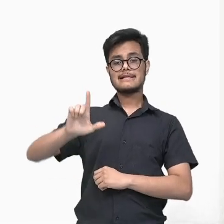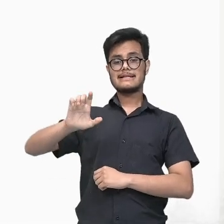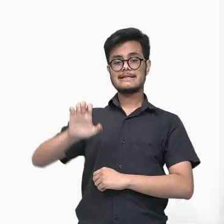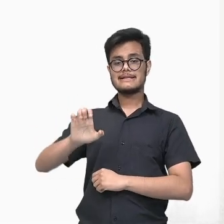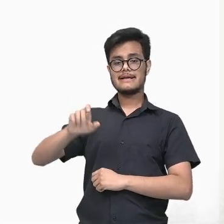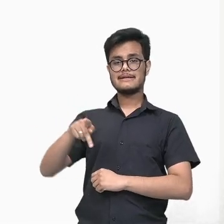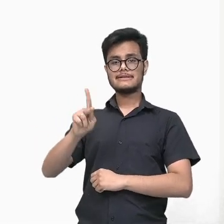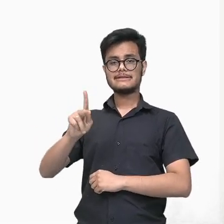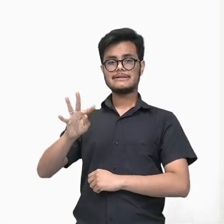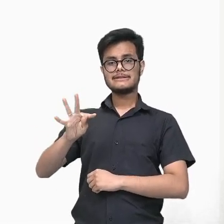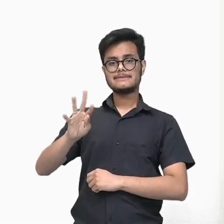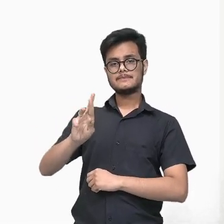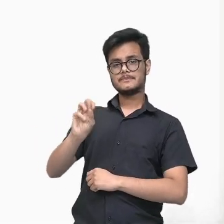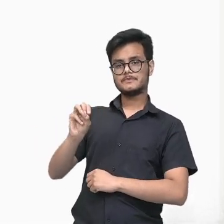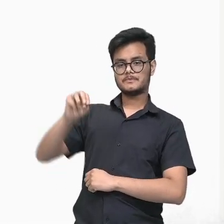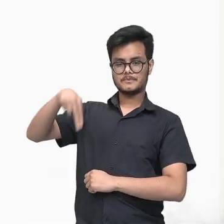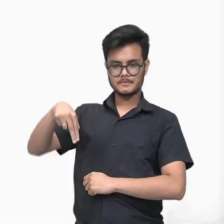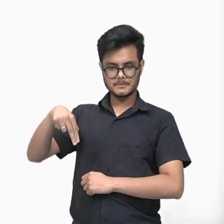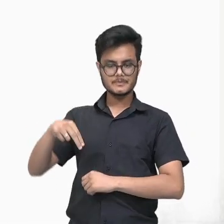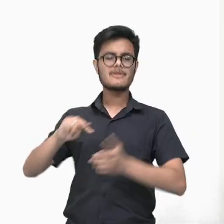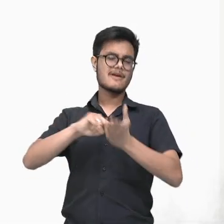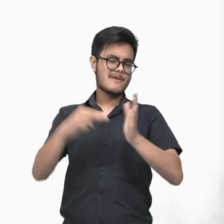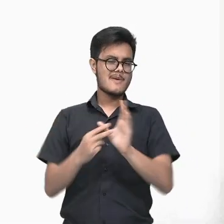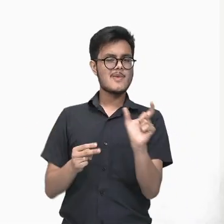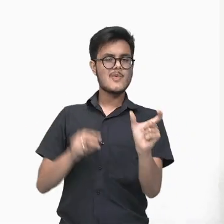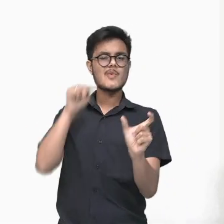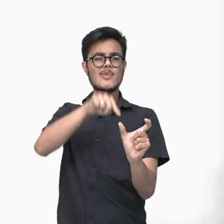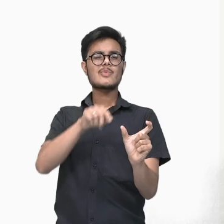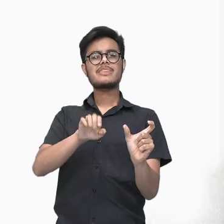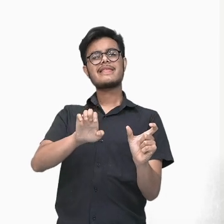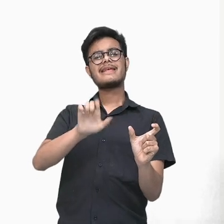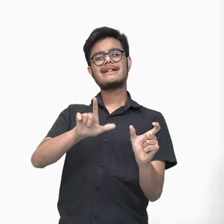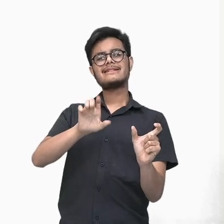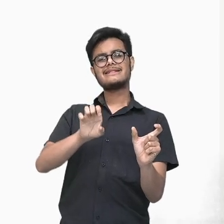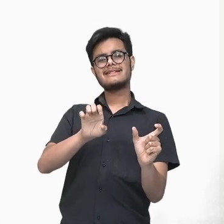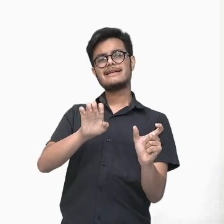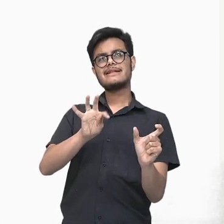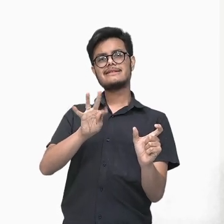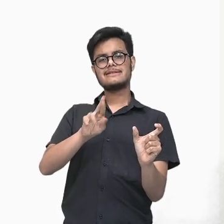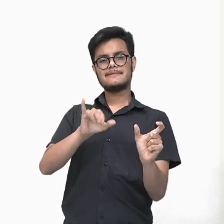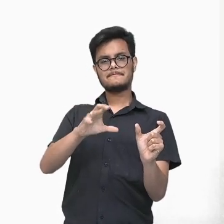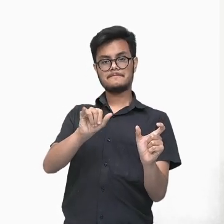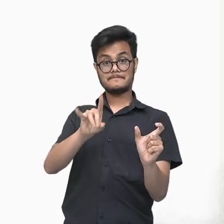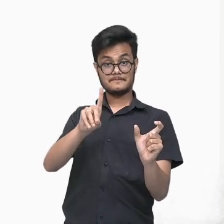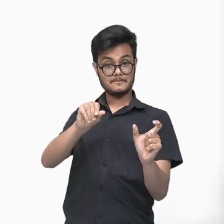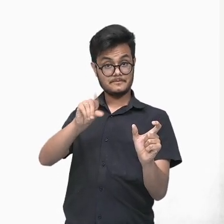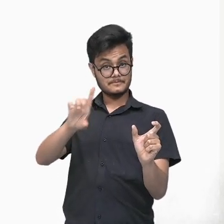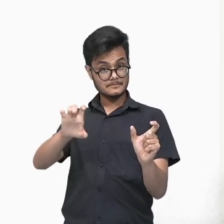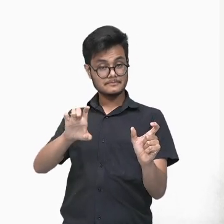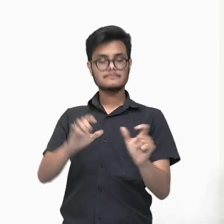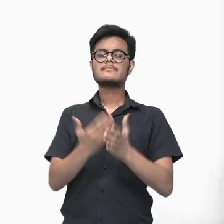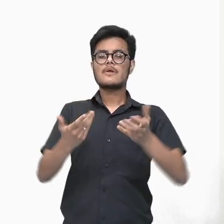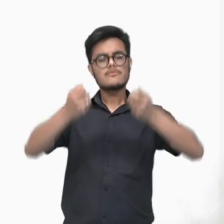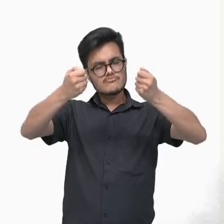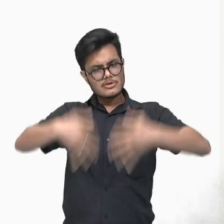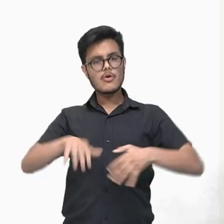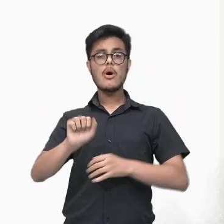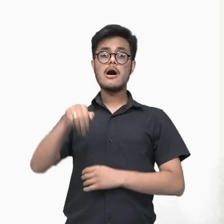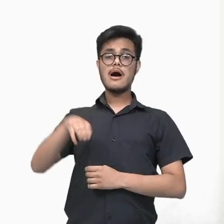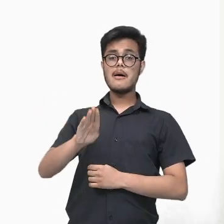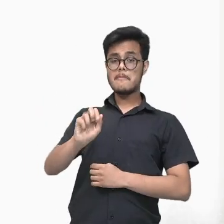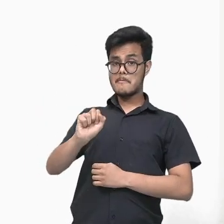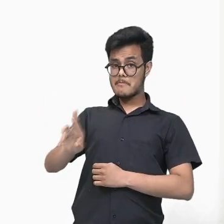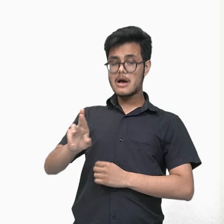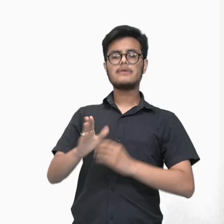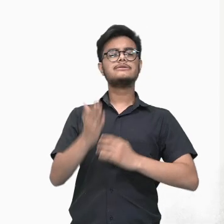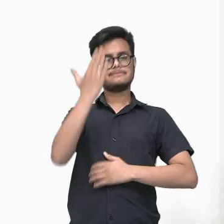o que explica a origem da palavra eletricidade. Toda vez que eu falar em ambar, eu lembro